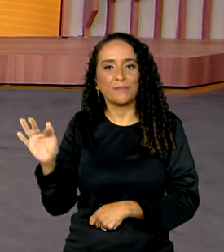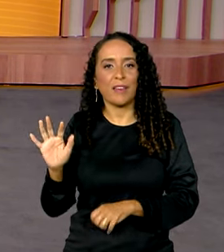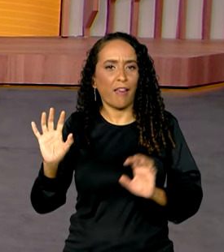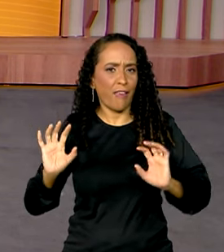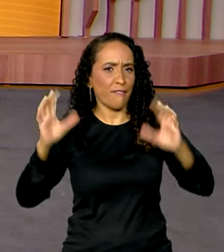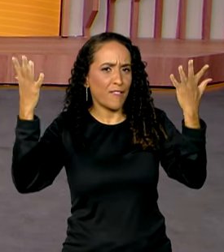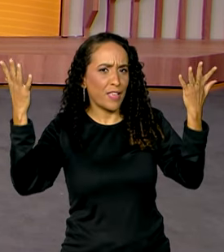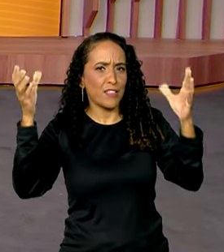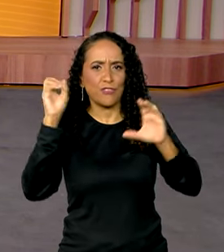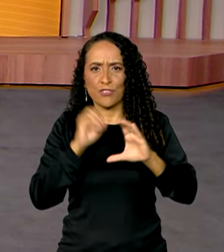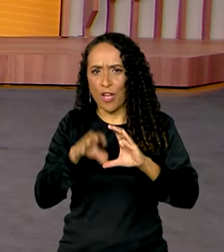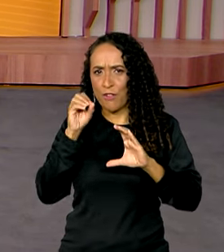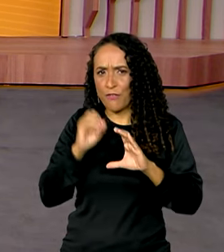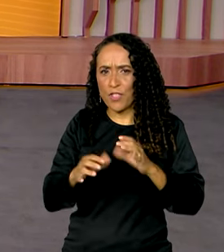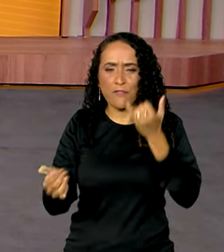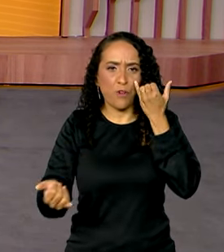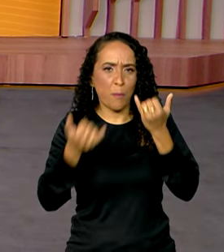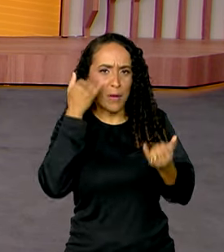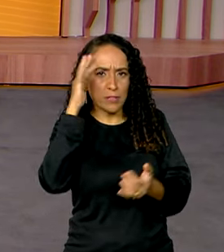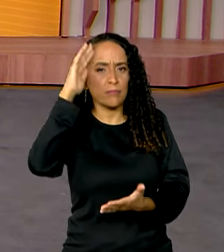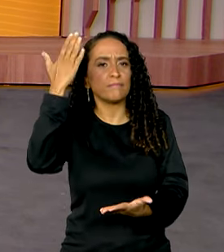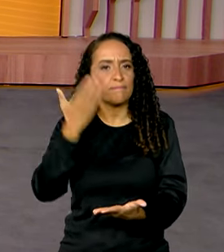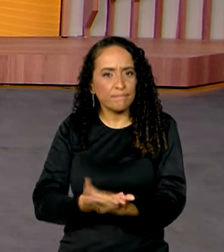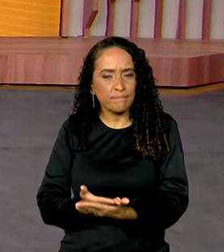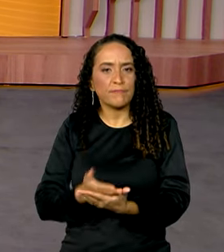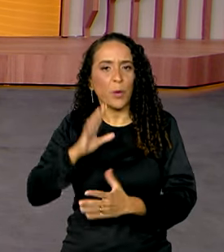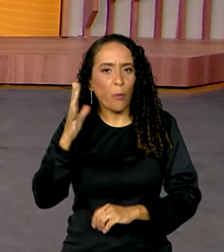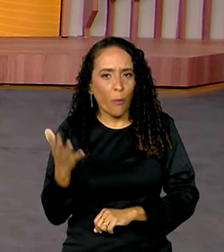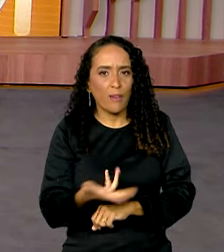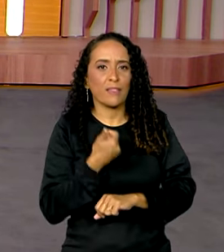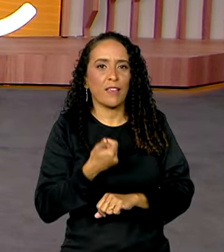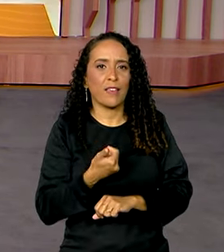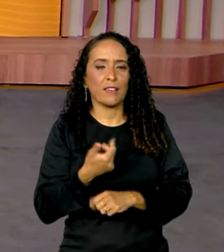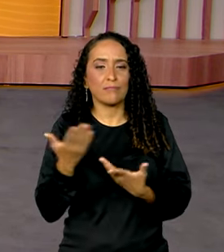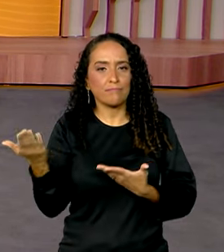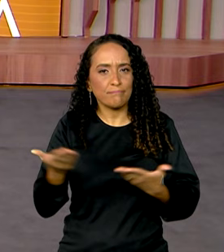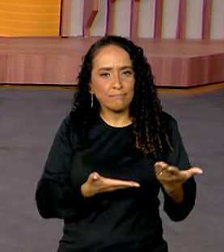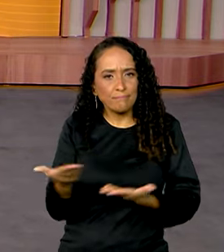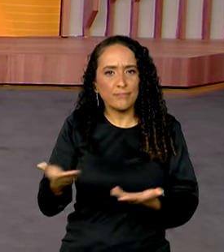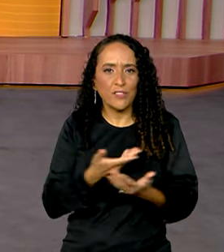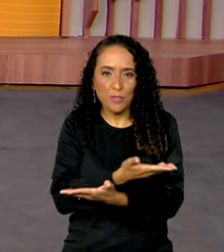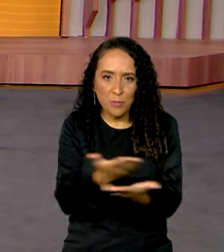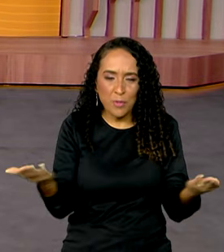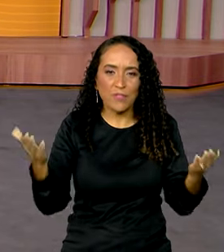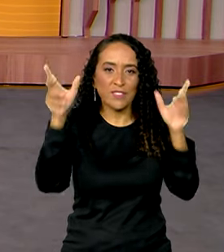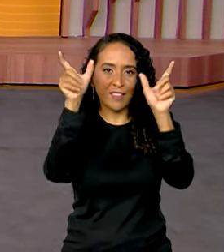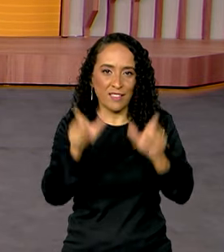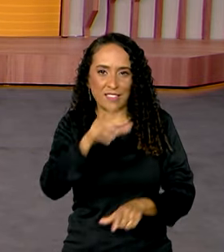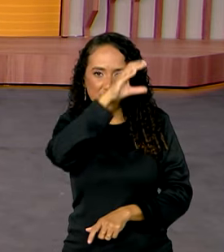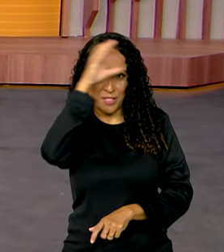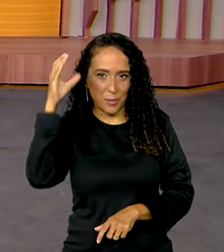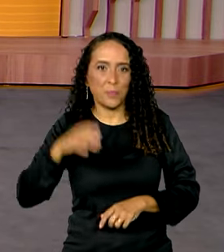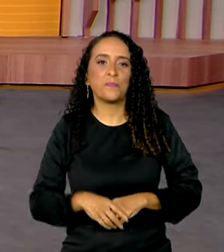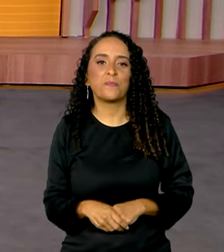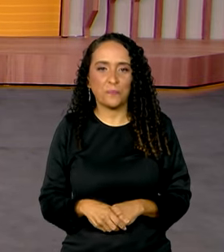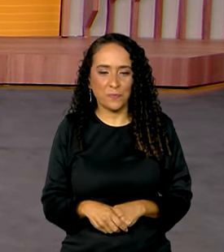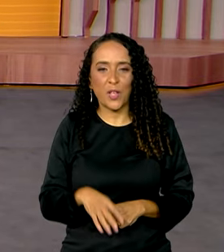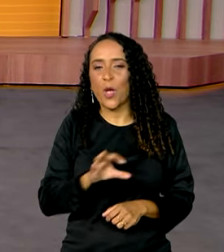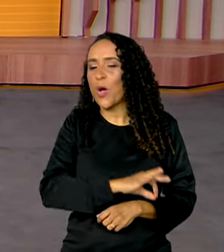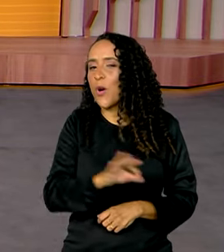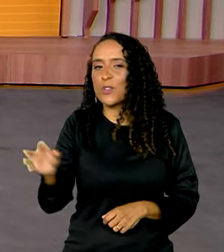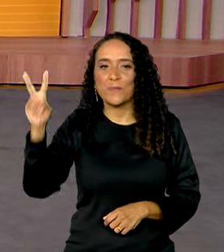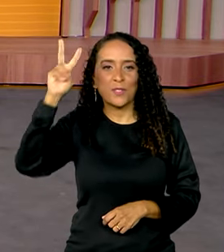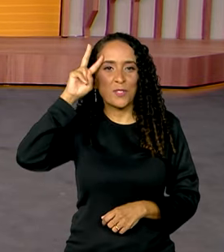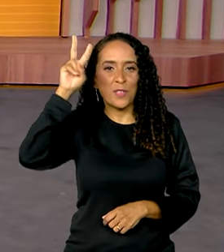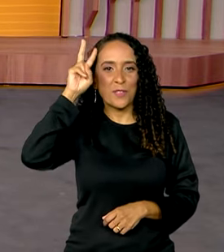federal, eventos ao vivo, informação confiável e de qualidade. Muita prestação de serviço para você, cidadão. Uma ótima